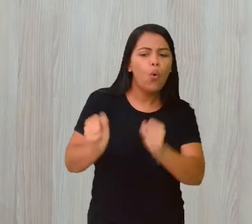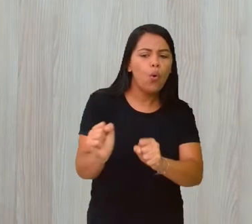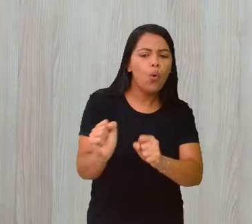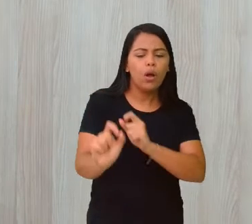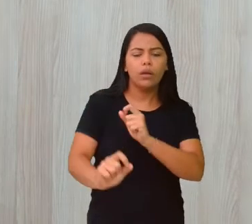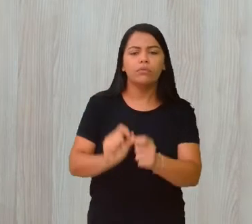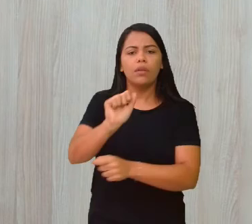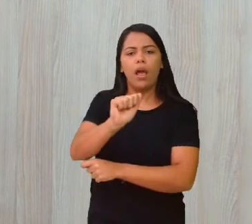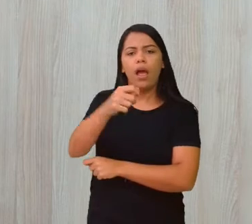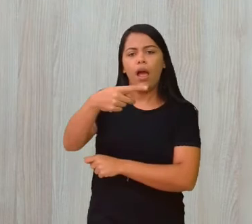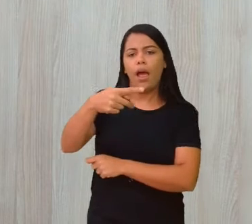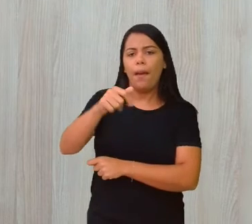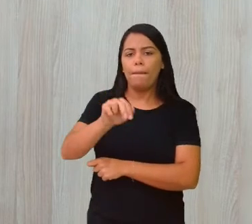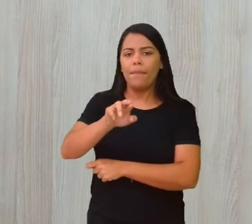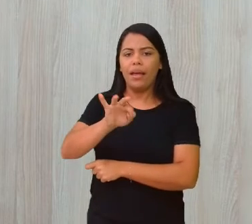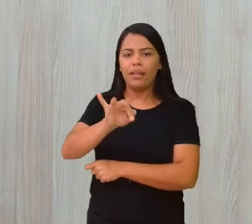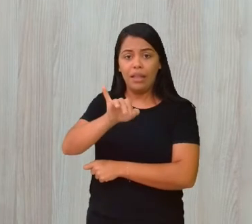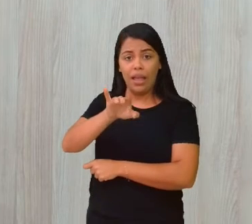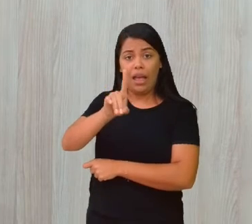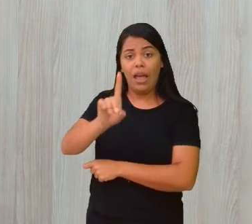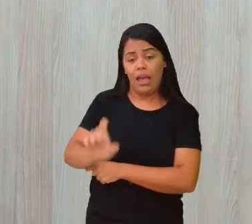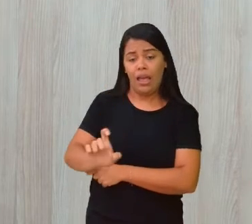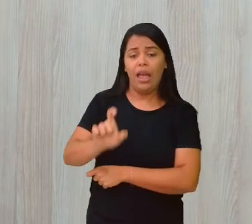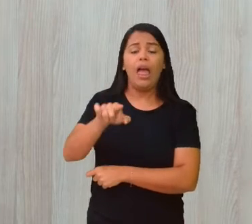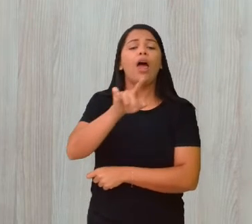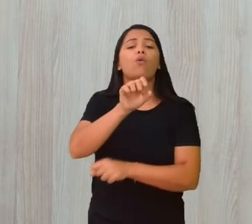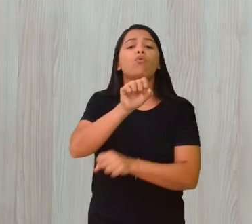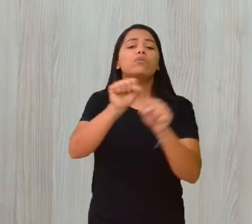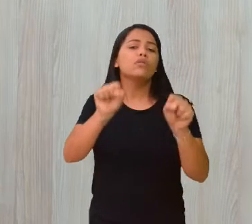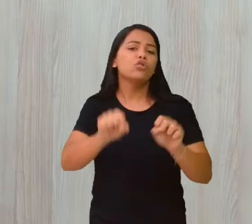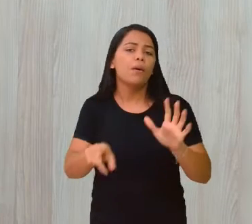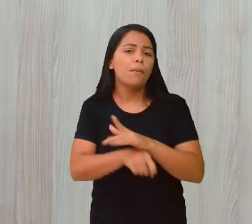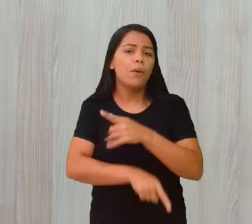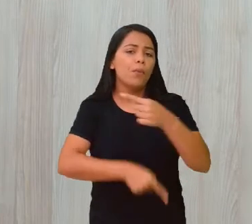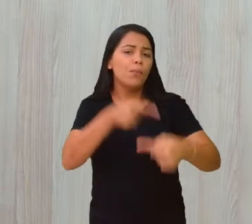era esse regime, um sistema que ocorreu